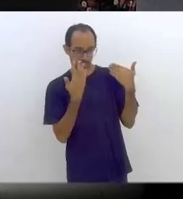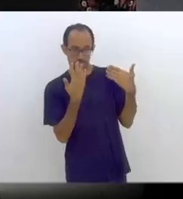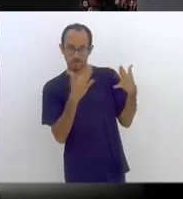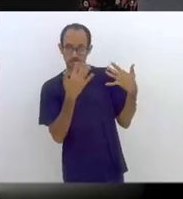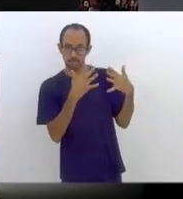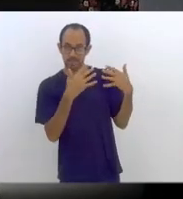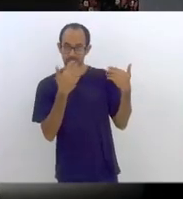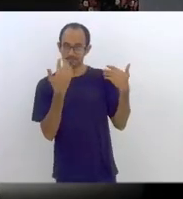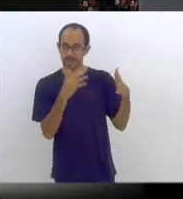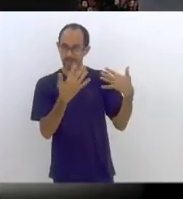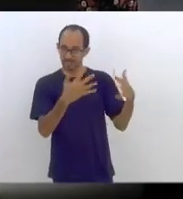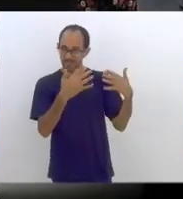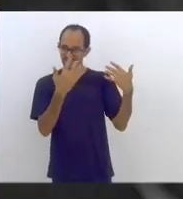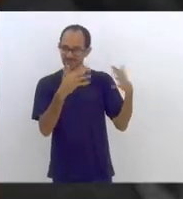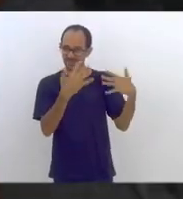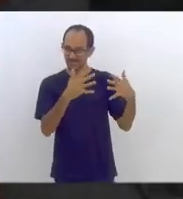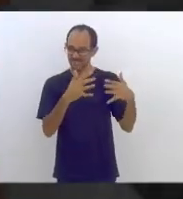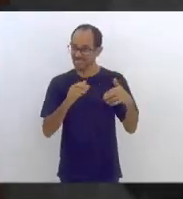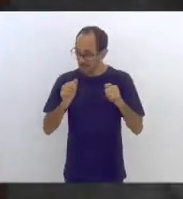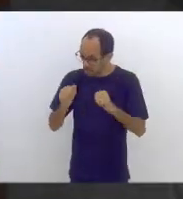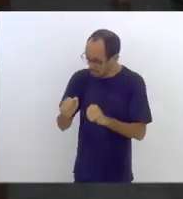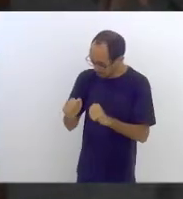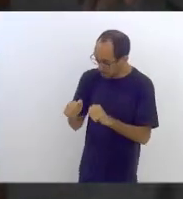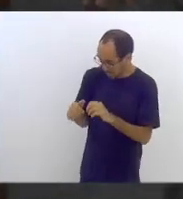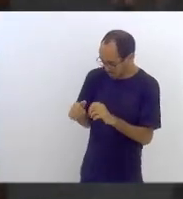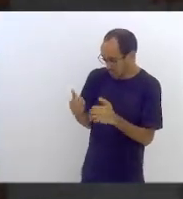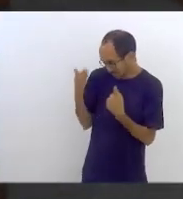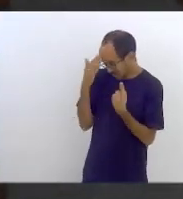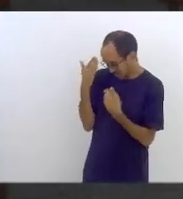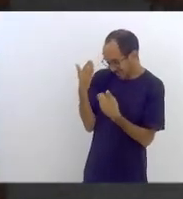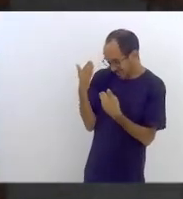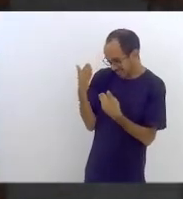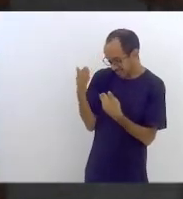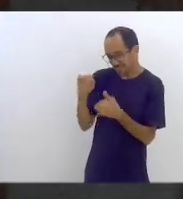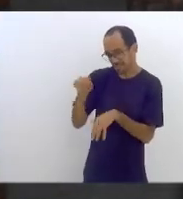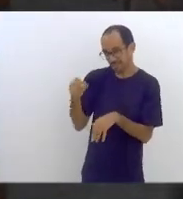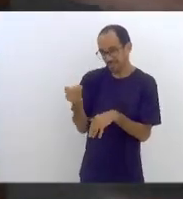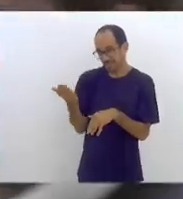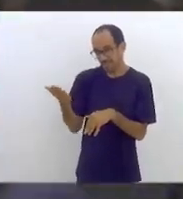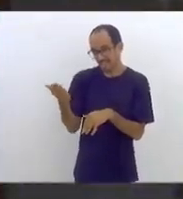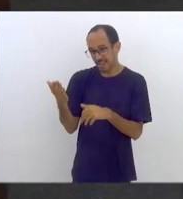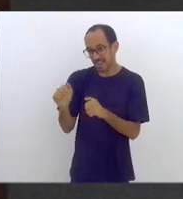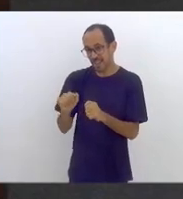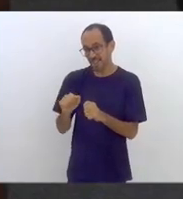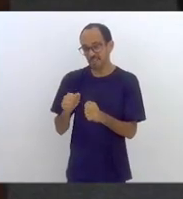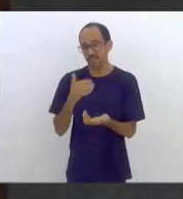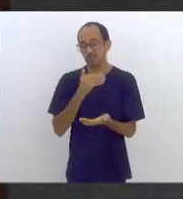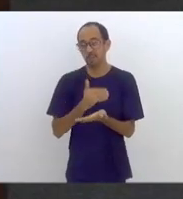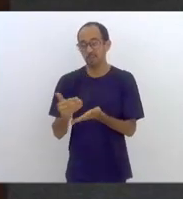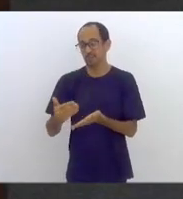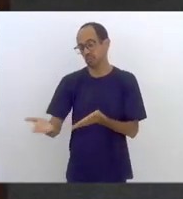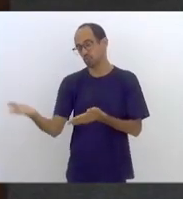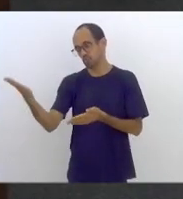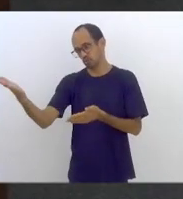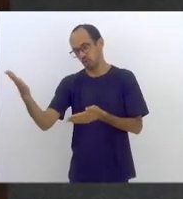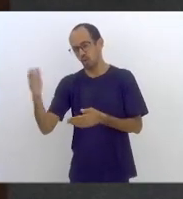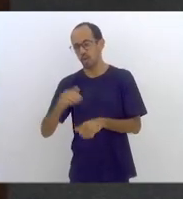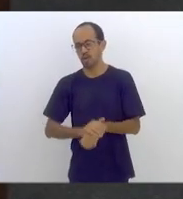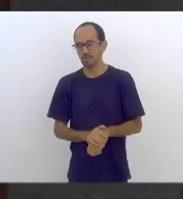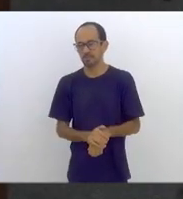pela eliminado um agradecimento aqui quero fazer Inicialmente um agradecimento a Vossa Excelência